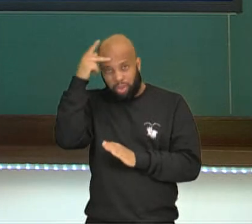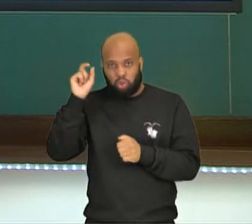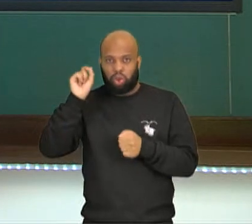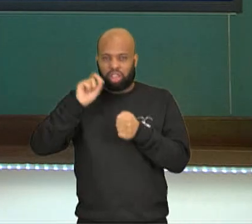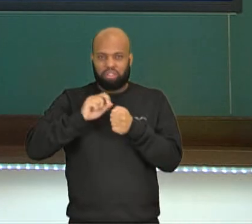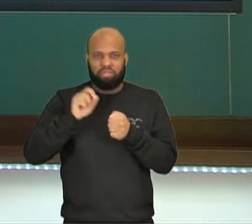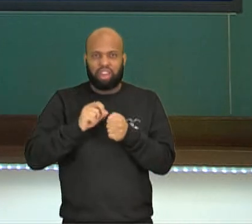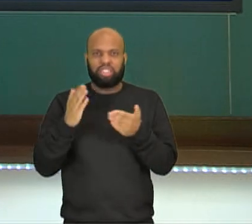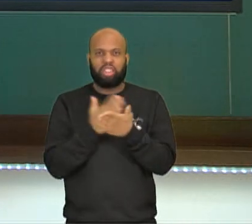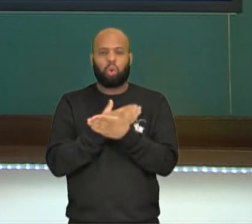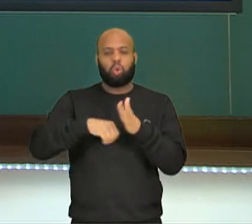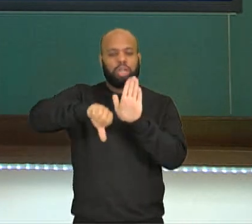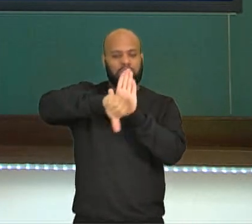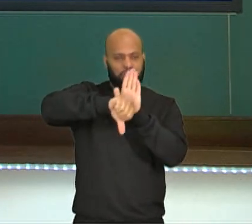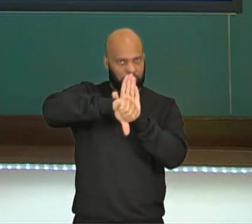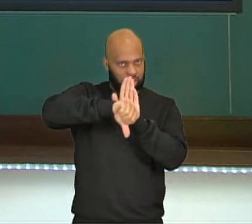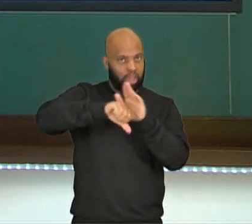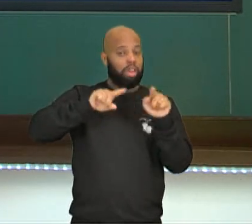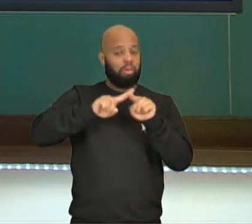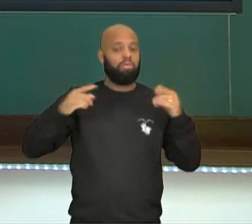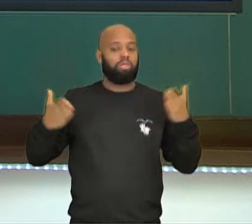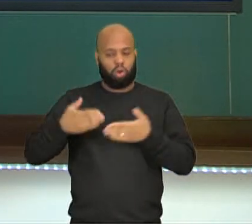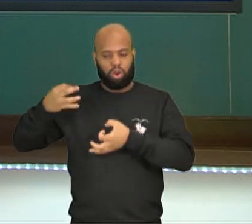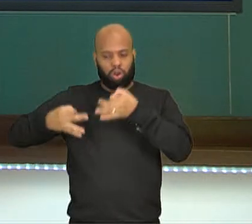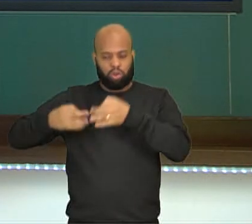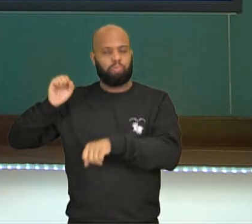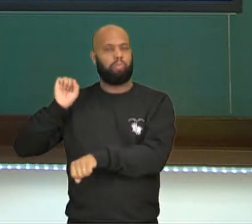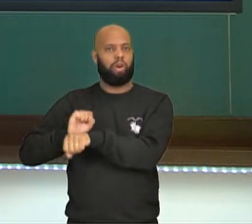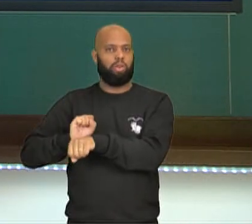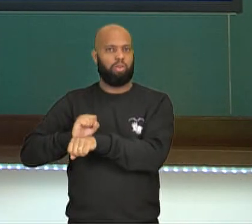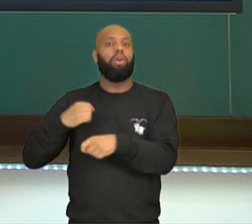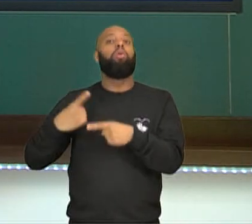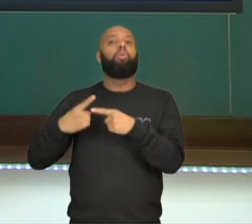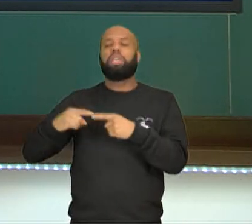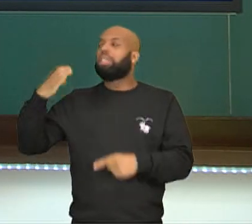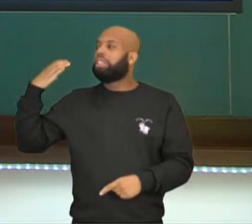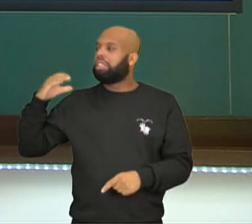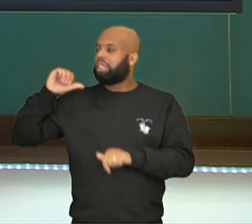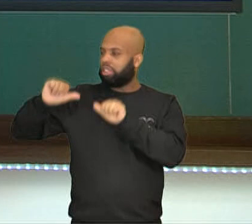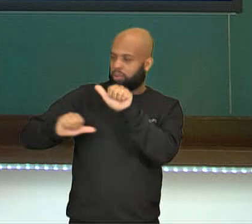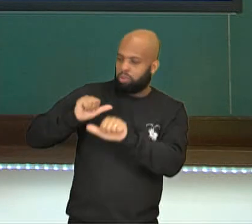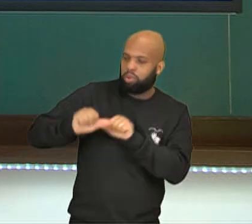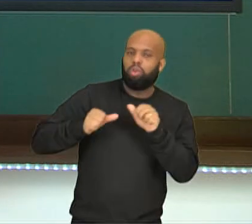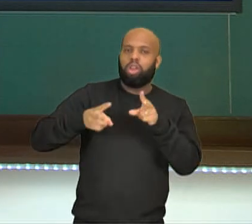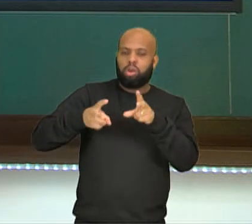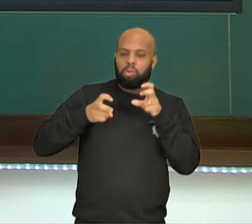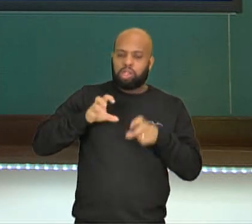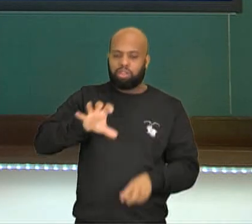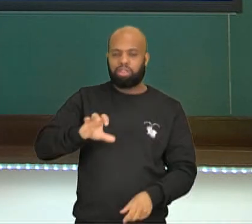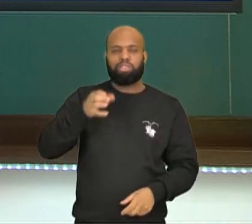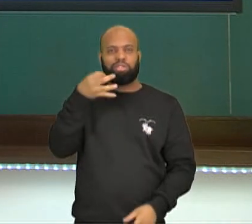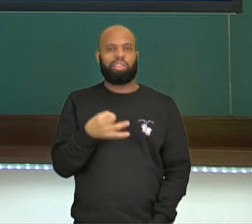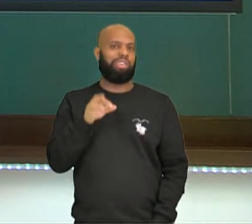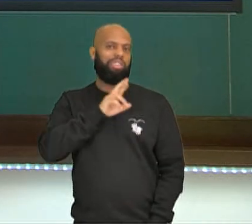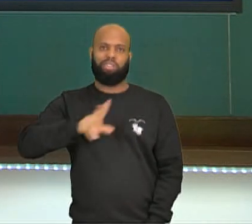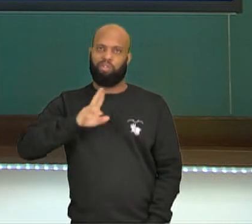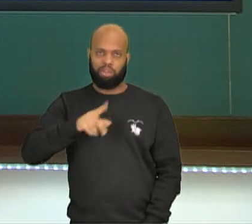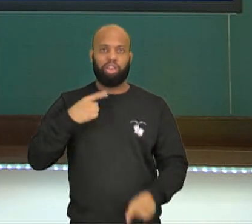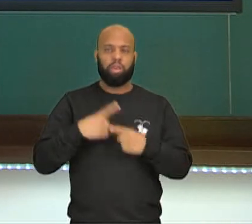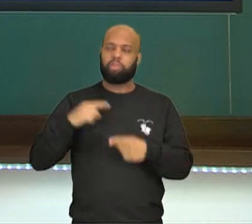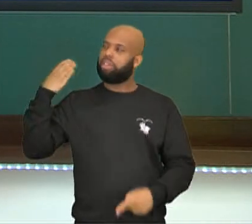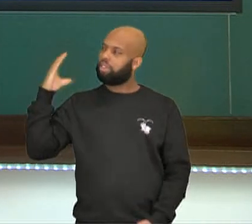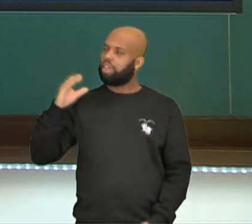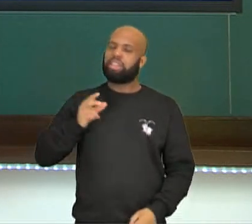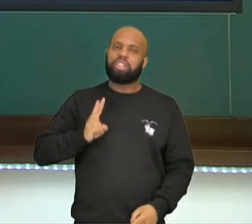Parou de utilizar isso. Significa o quê? Que a ciência sempre está em reconstrução, sempre está se reinventando, sempre está trazendo